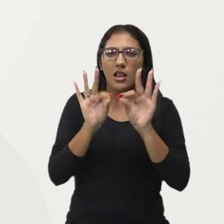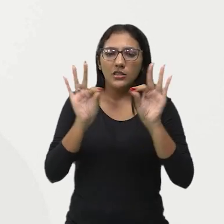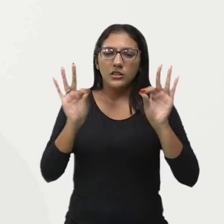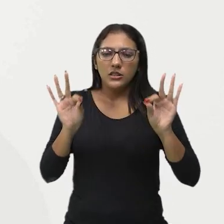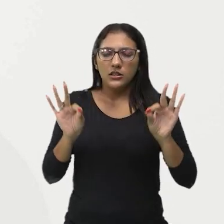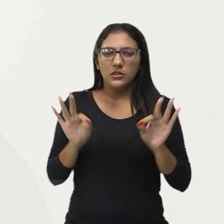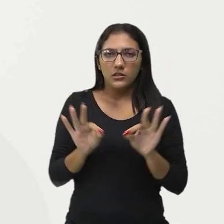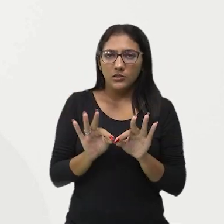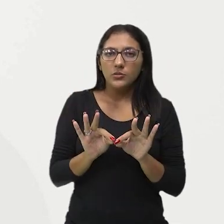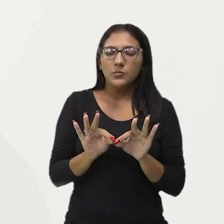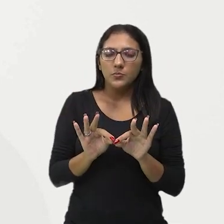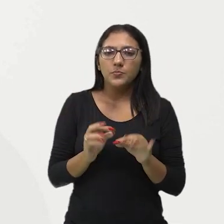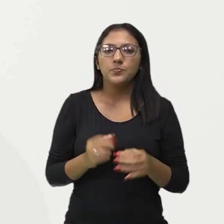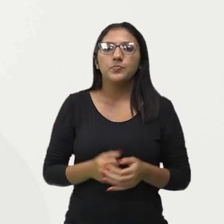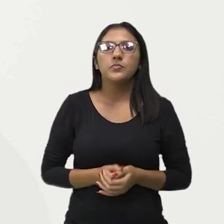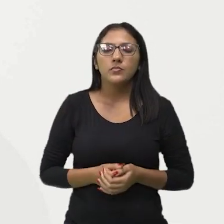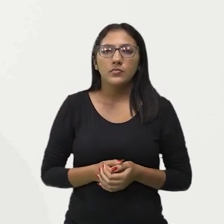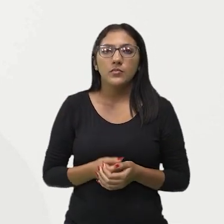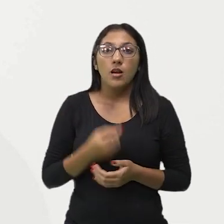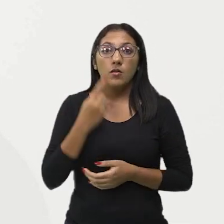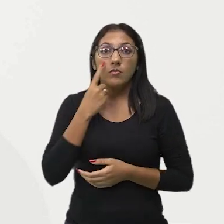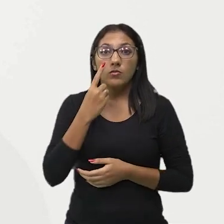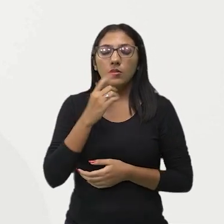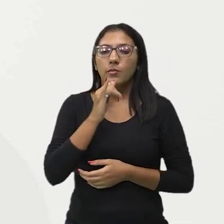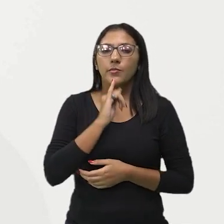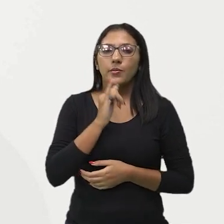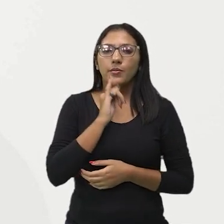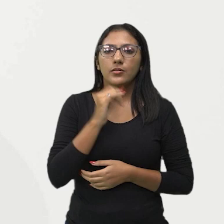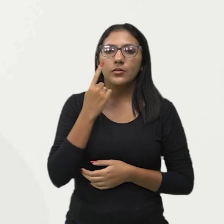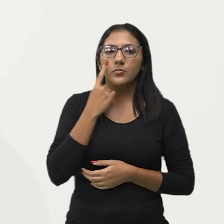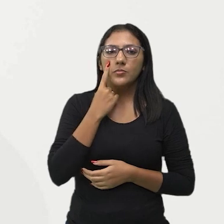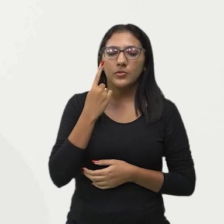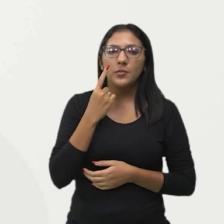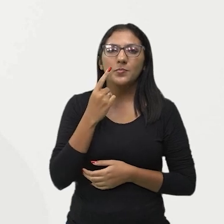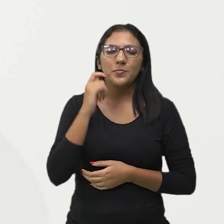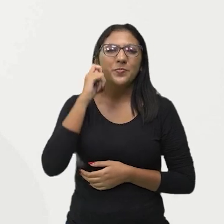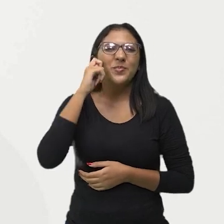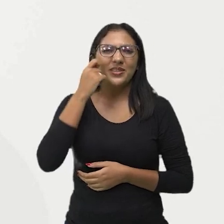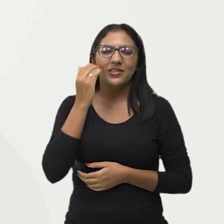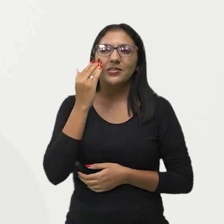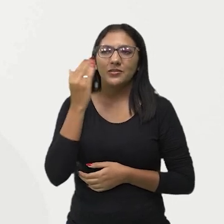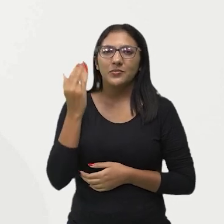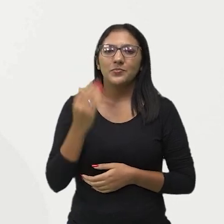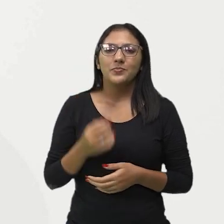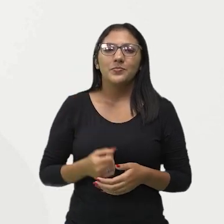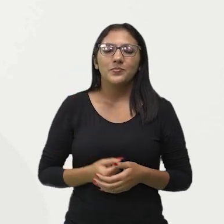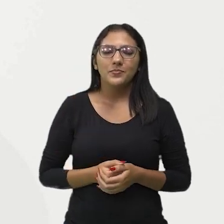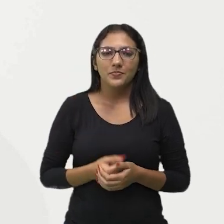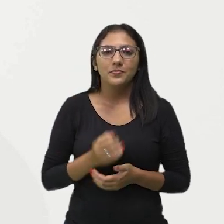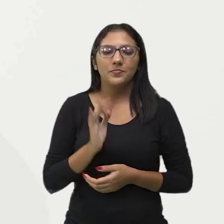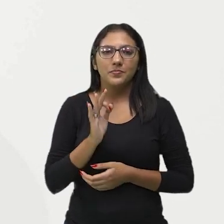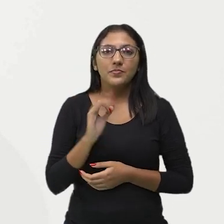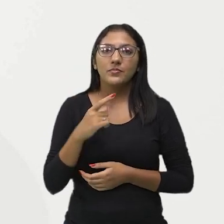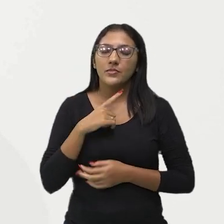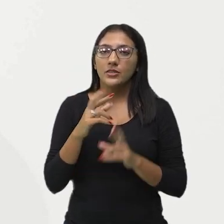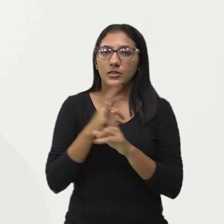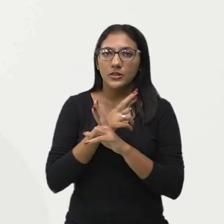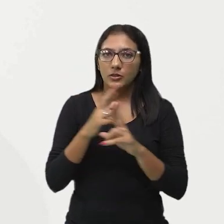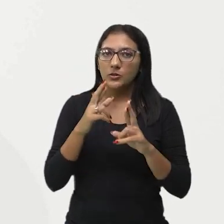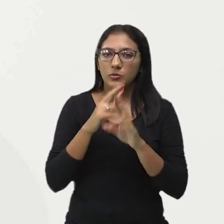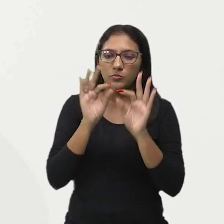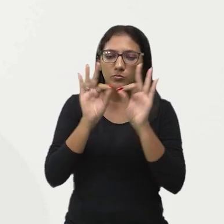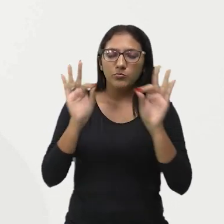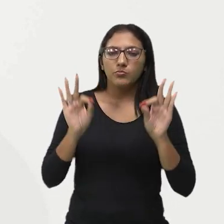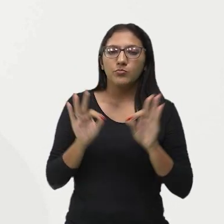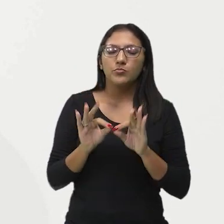está de preto, né? Então, essa linha de preto aqui é a circunferência. E se a gente for calcular o comprimento